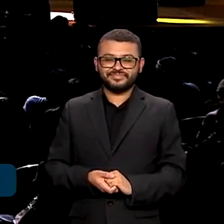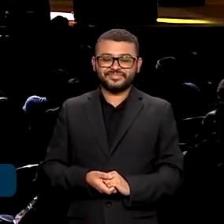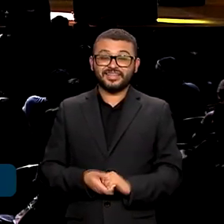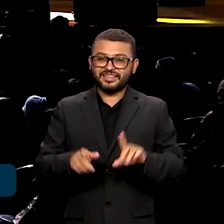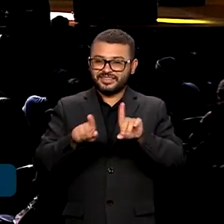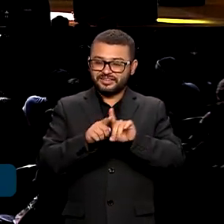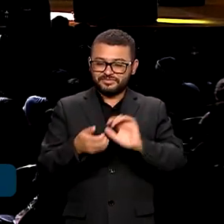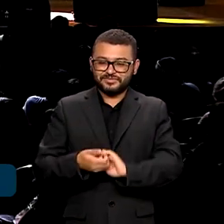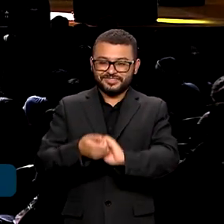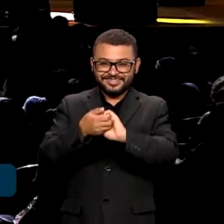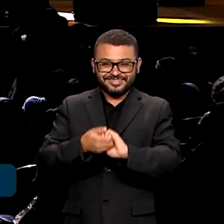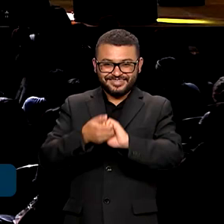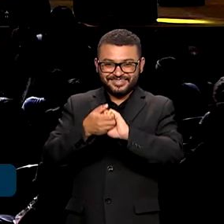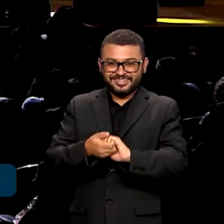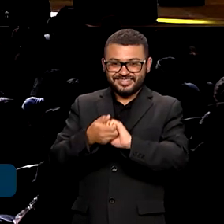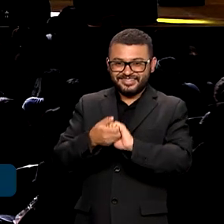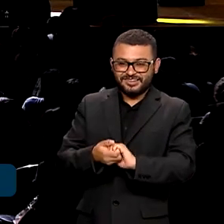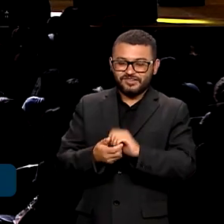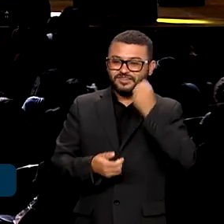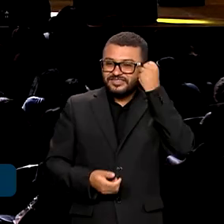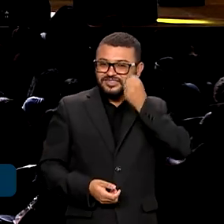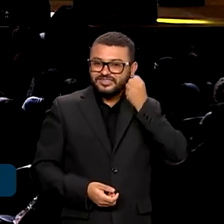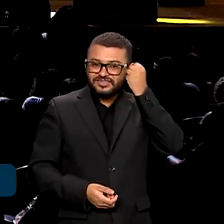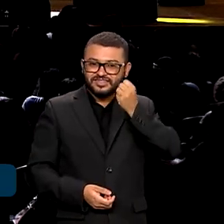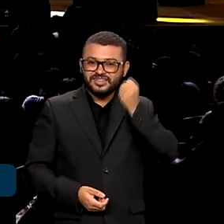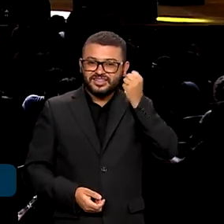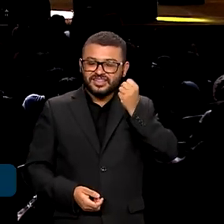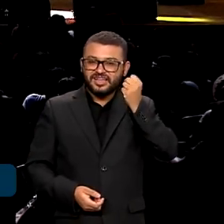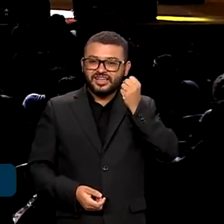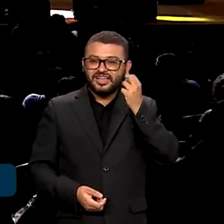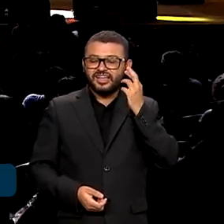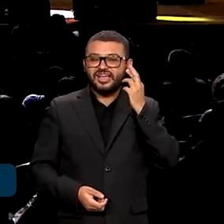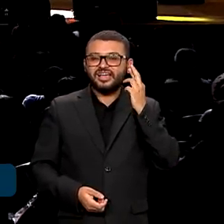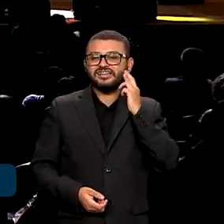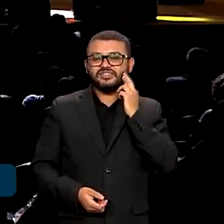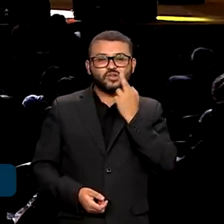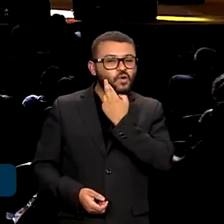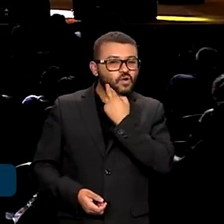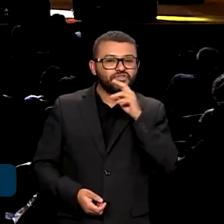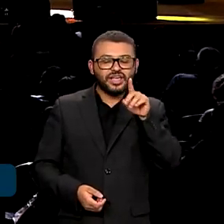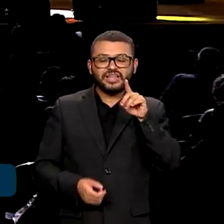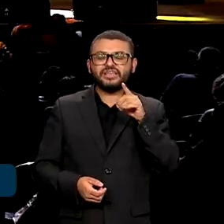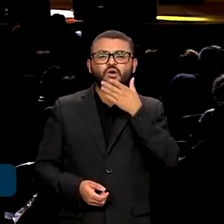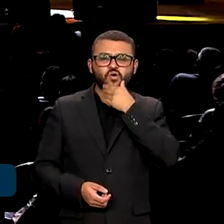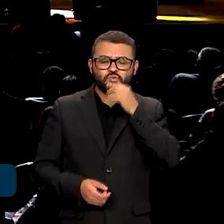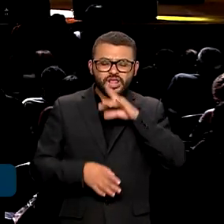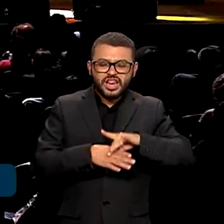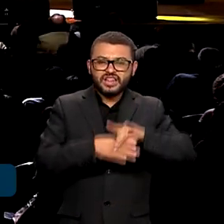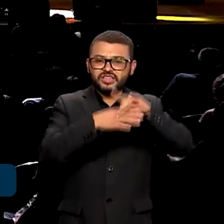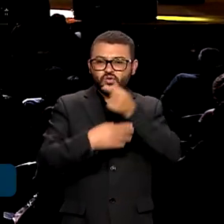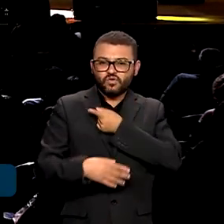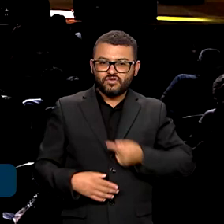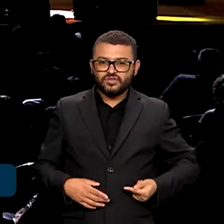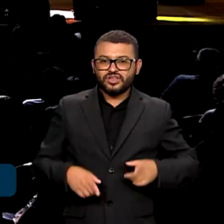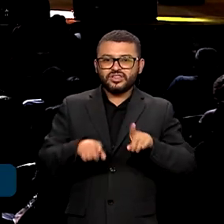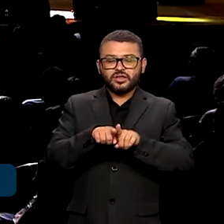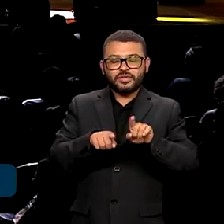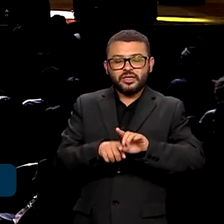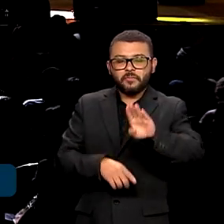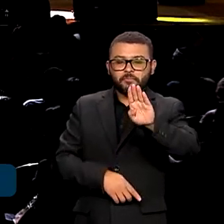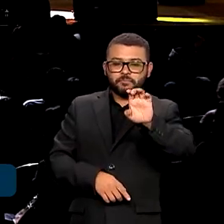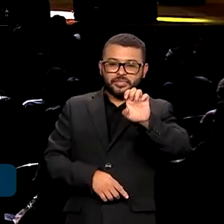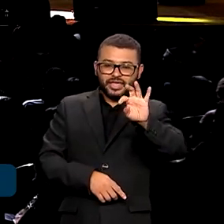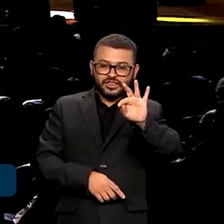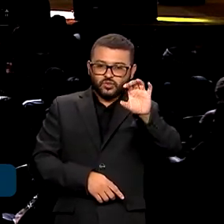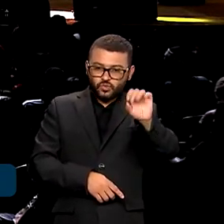Quero cumprimentar o senador Randolfo Rodrigues, líder do governo, e o senador Beto Faro,